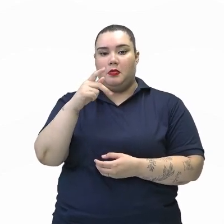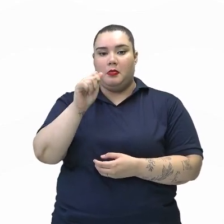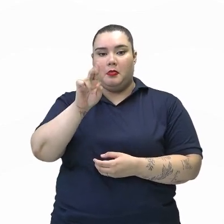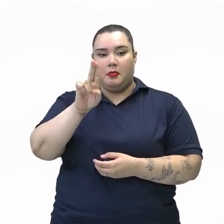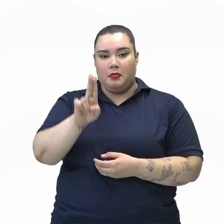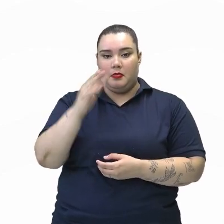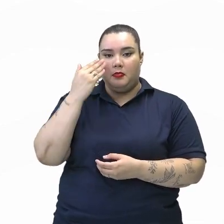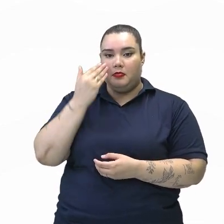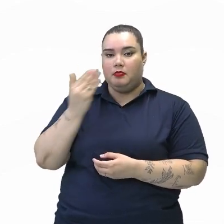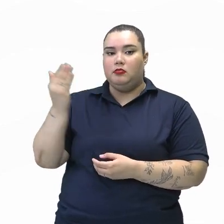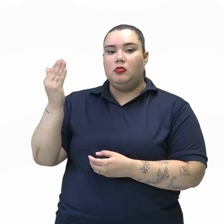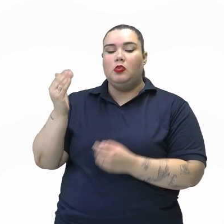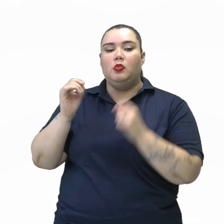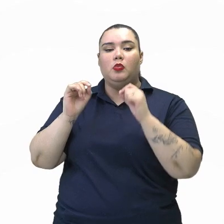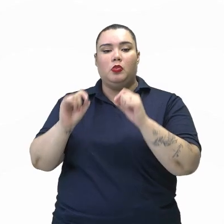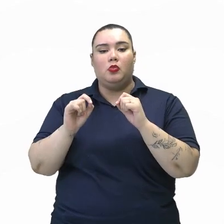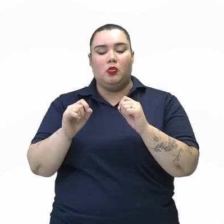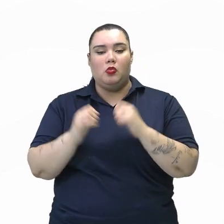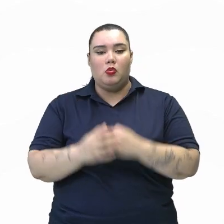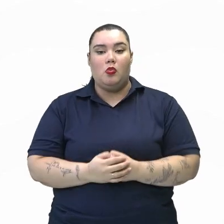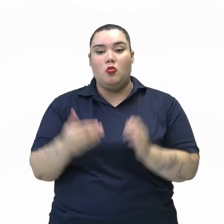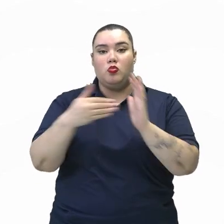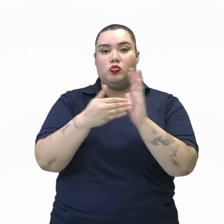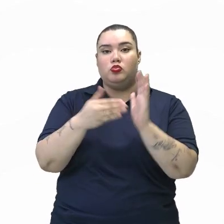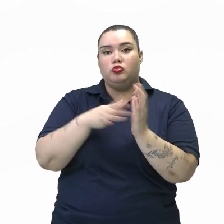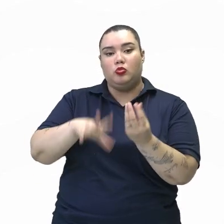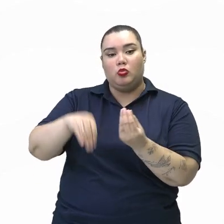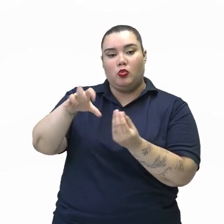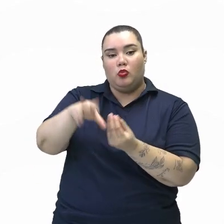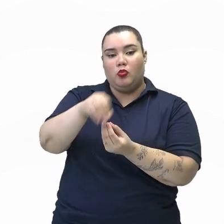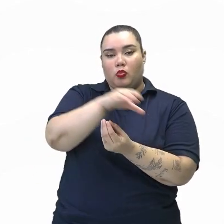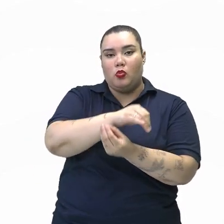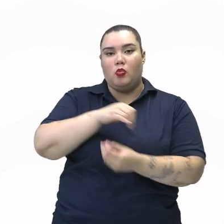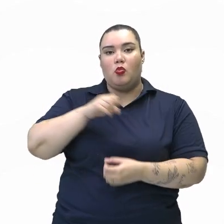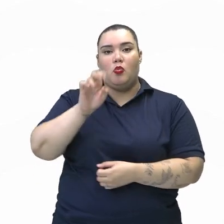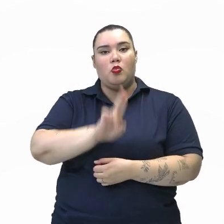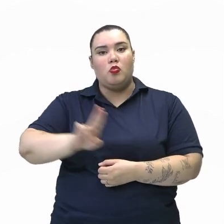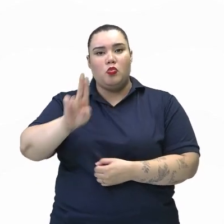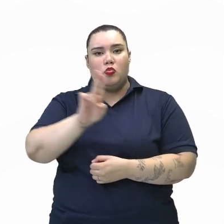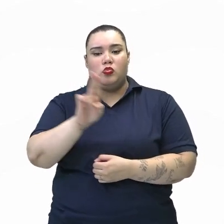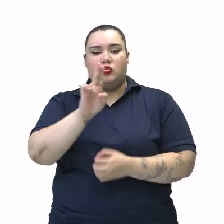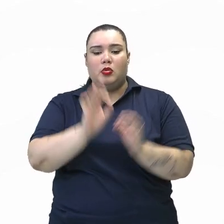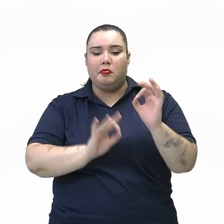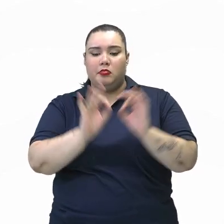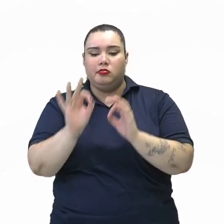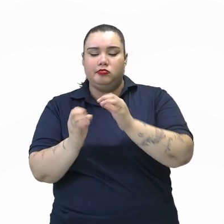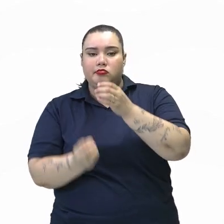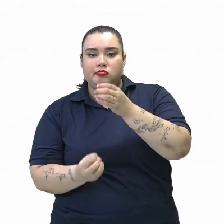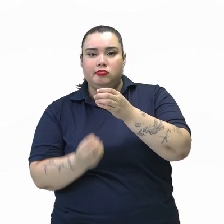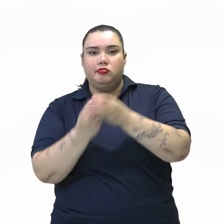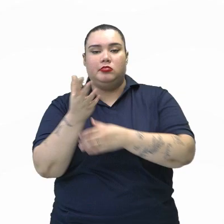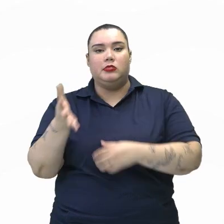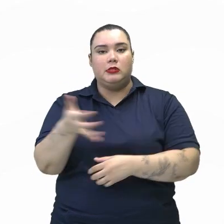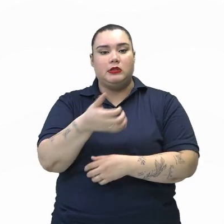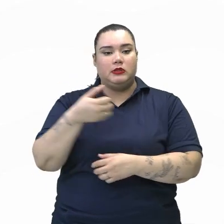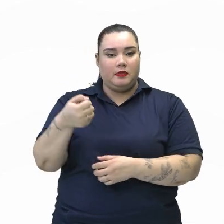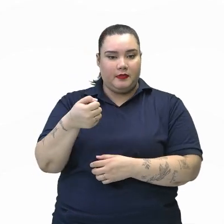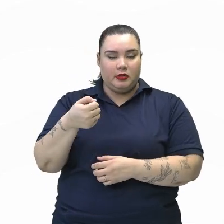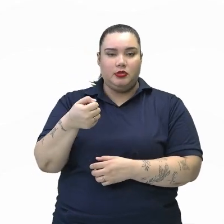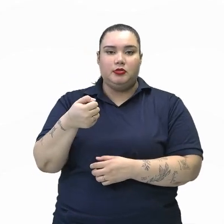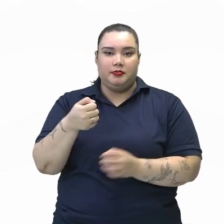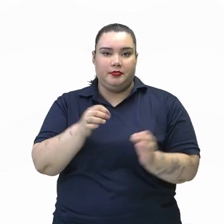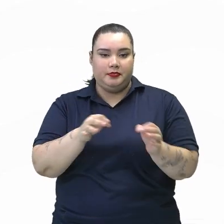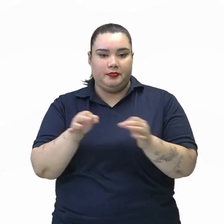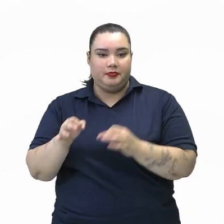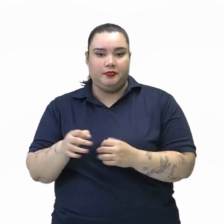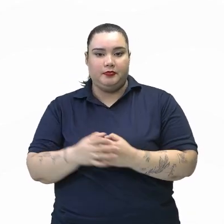Saccharomyces cerevisiae, né, que ela é muito utilizada, amplamente utilizada aí no processo de fermentação do pão,